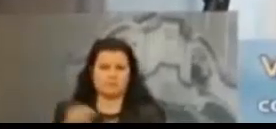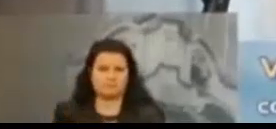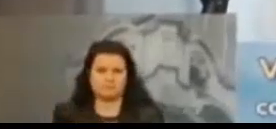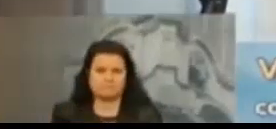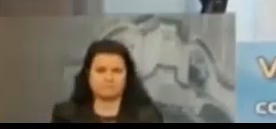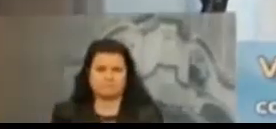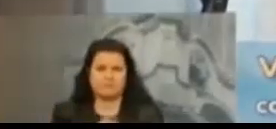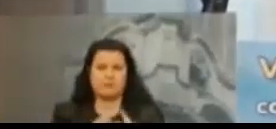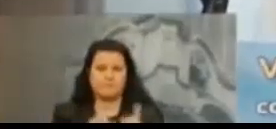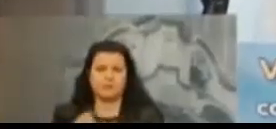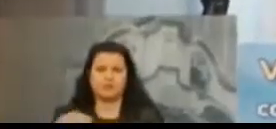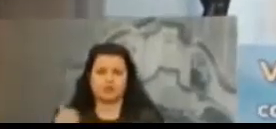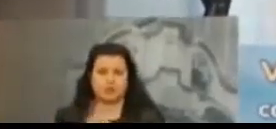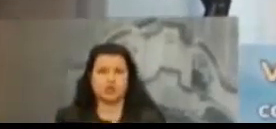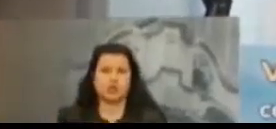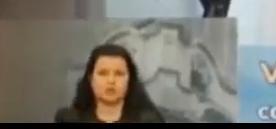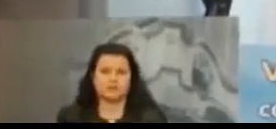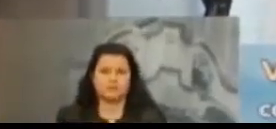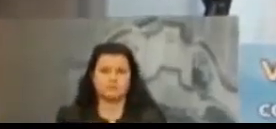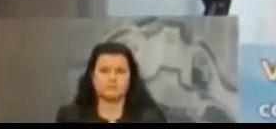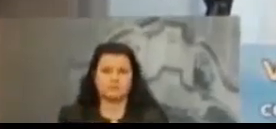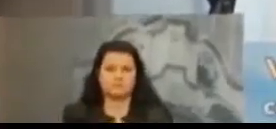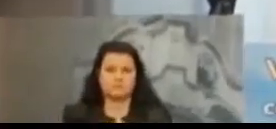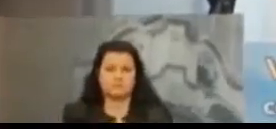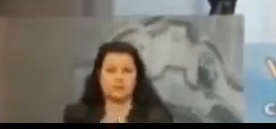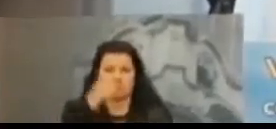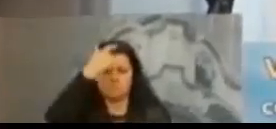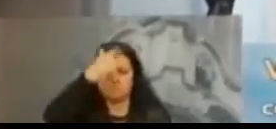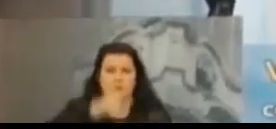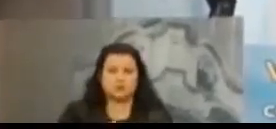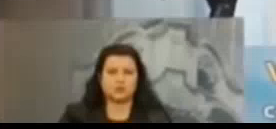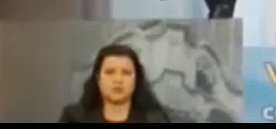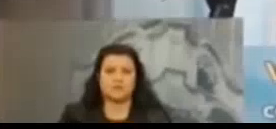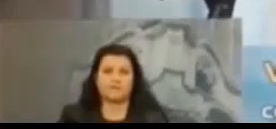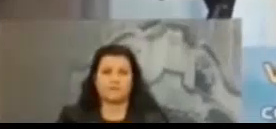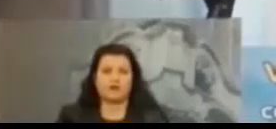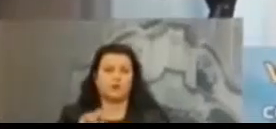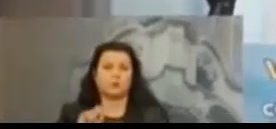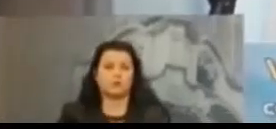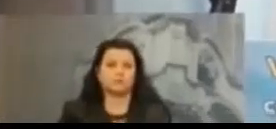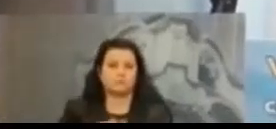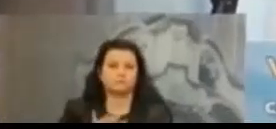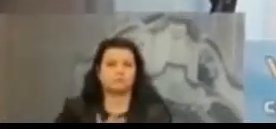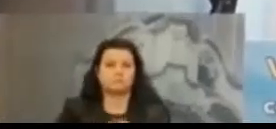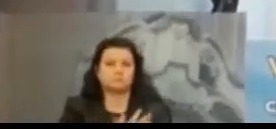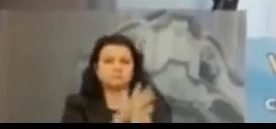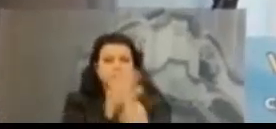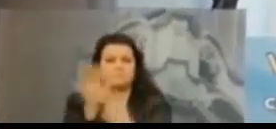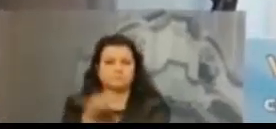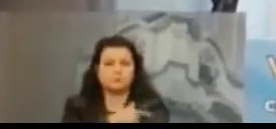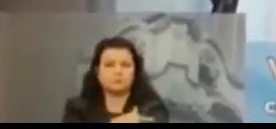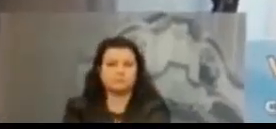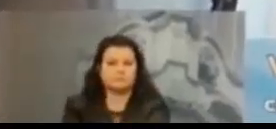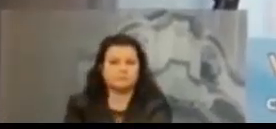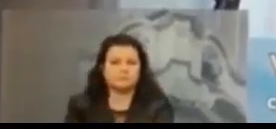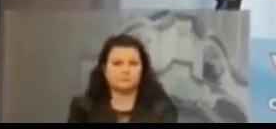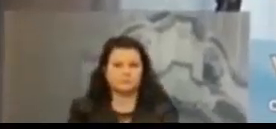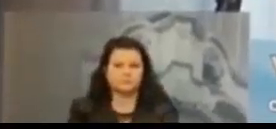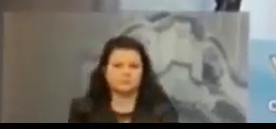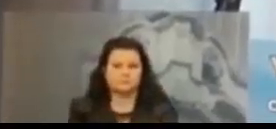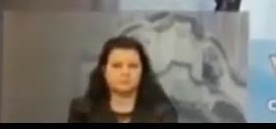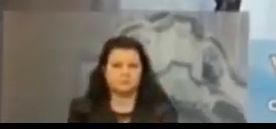Mas nós somos aqui as pessoas que vão estar repassando, mostrando a educação que nós temos que